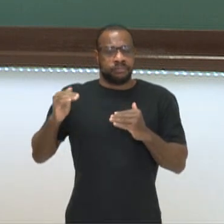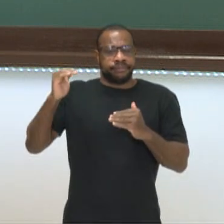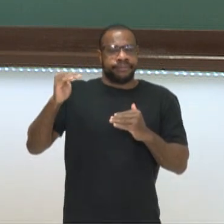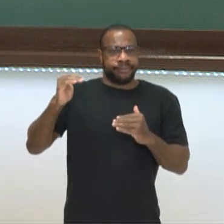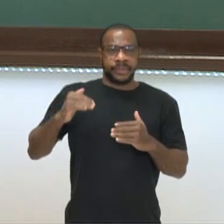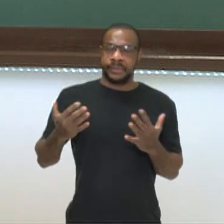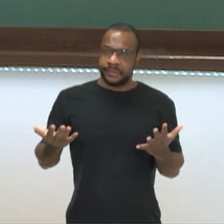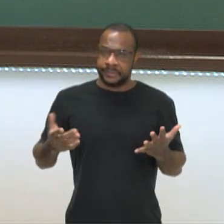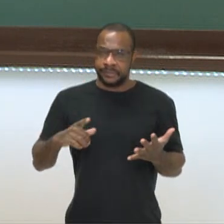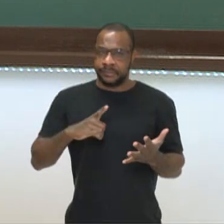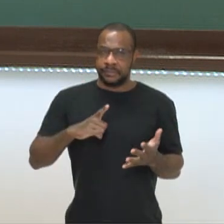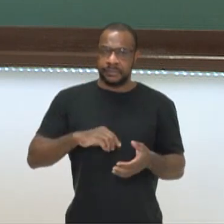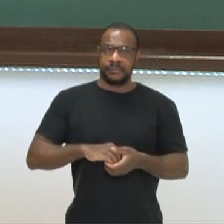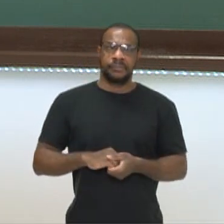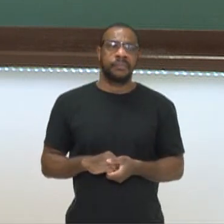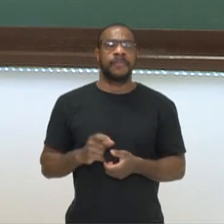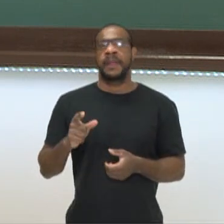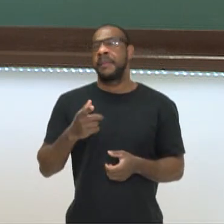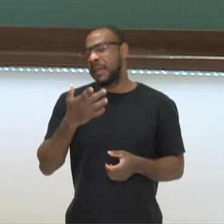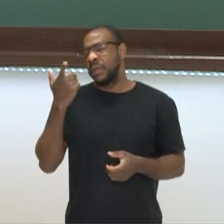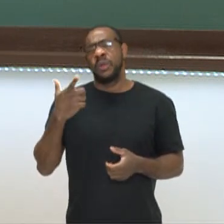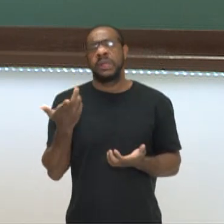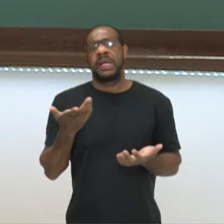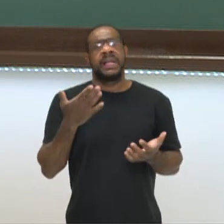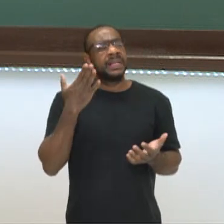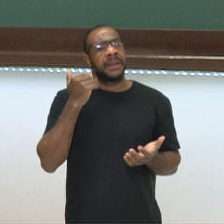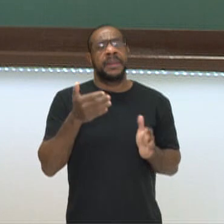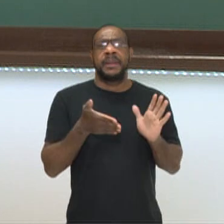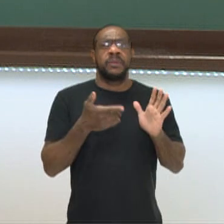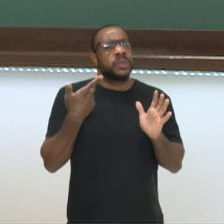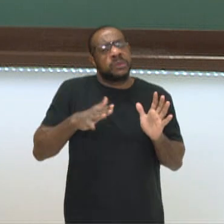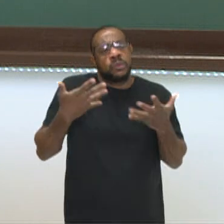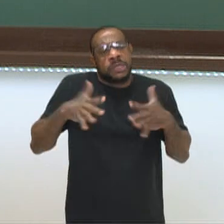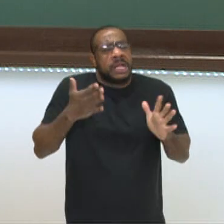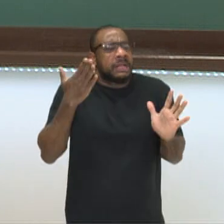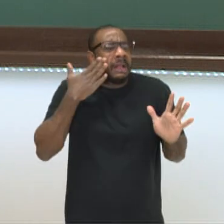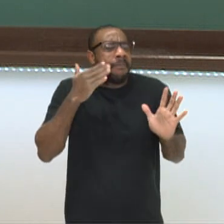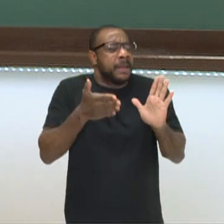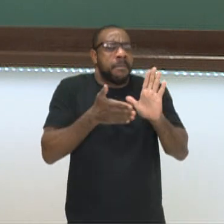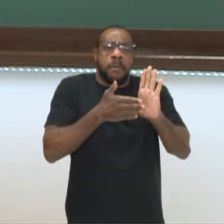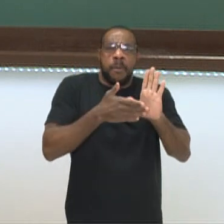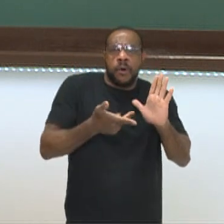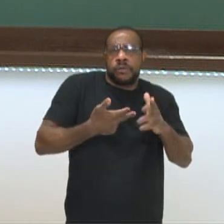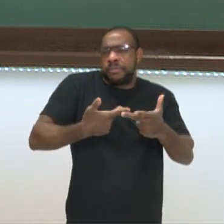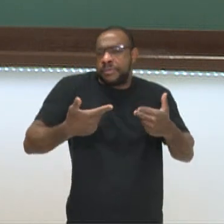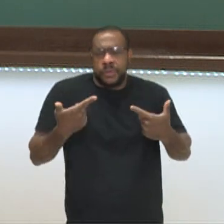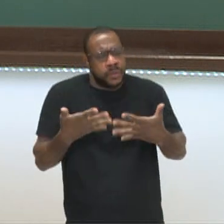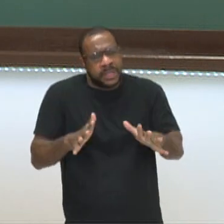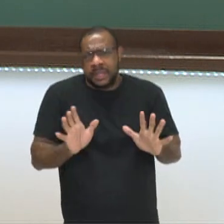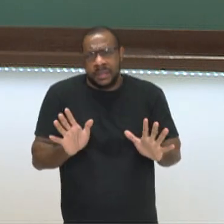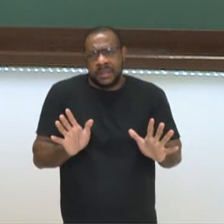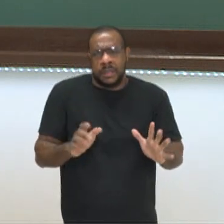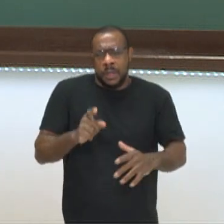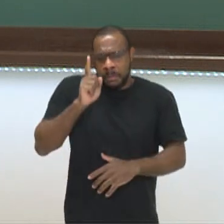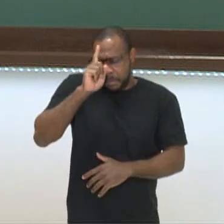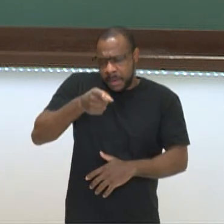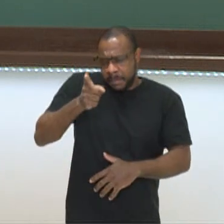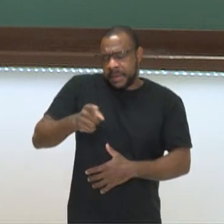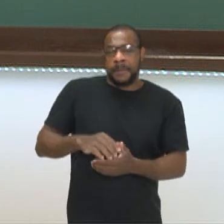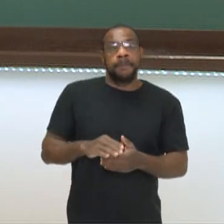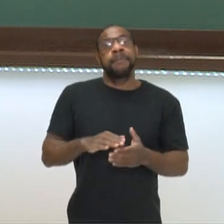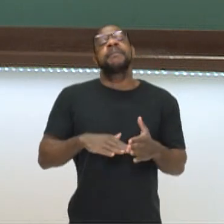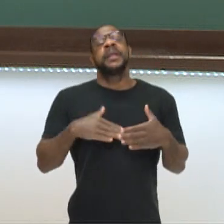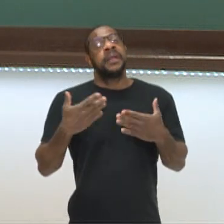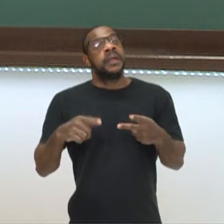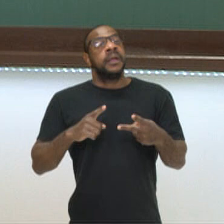está baseada em propostas, em coisas que fazem sentido ou na lógica, só na autoridade. Por outro lado,